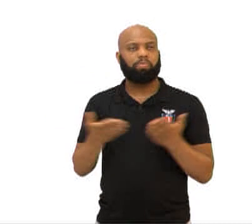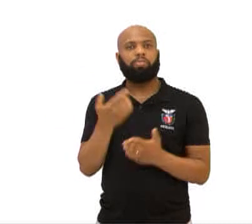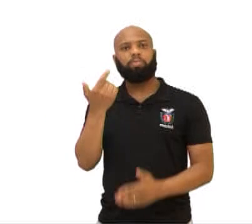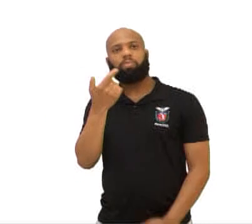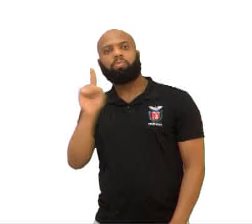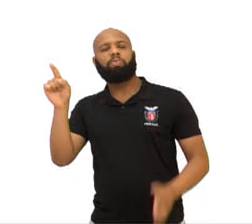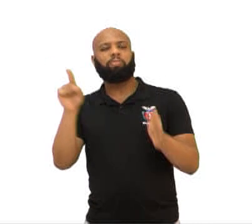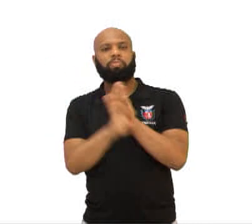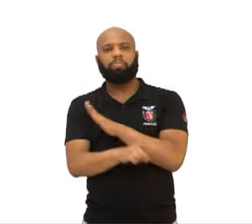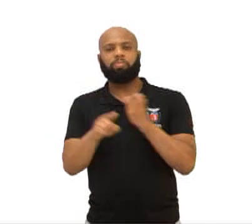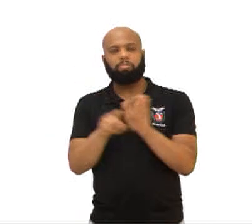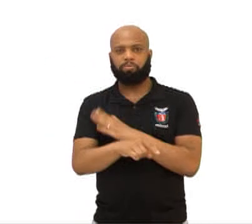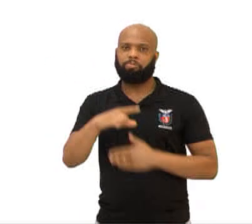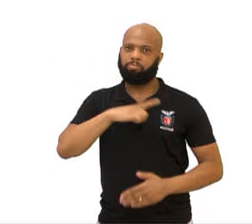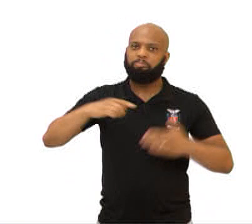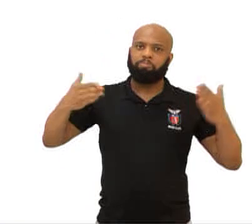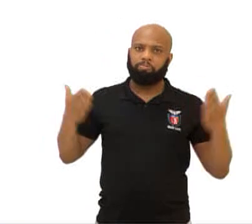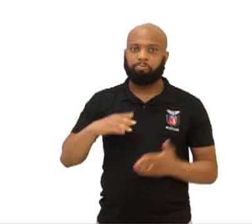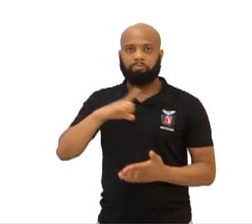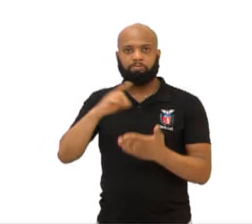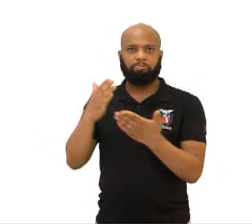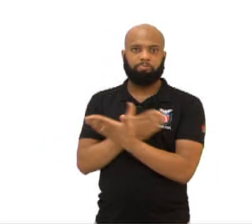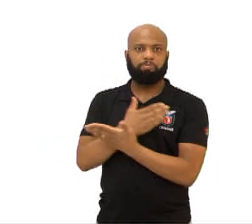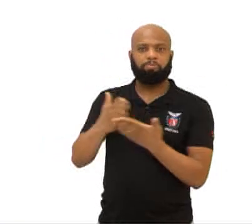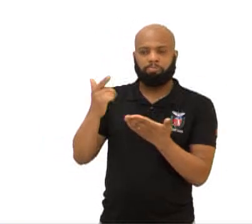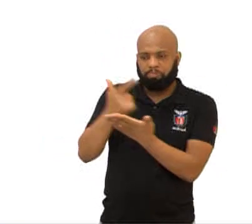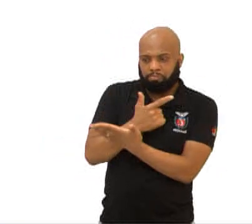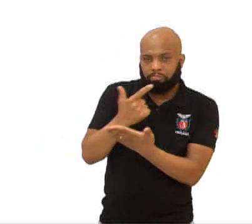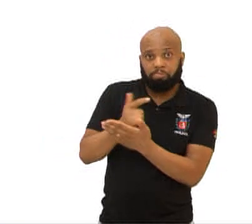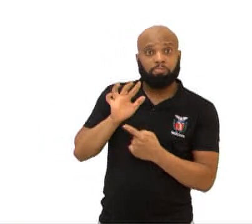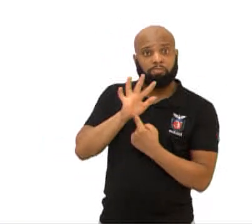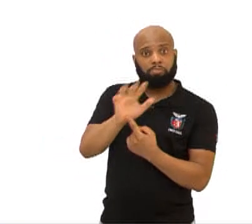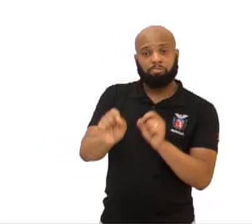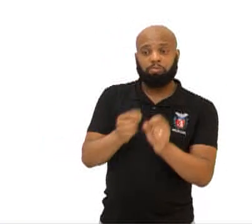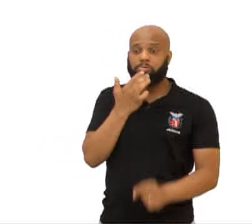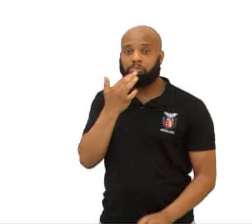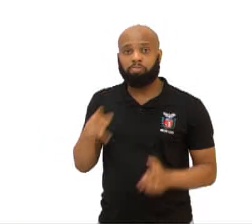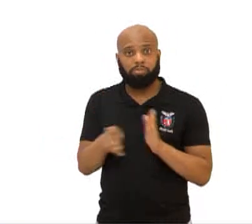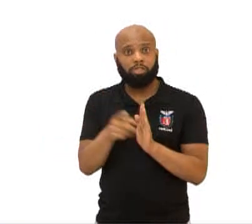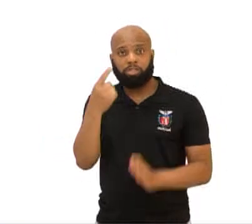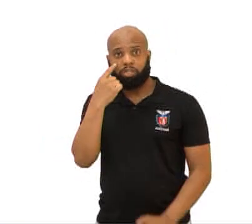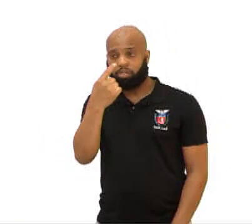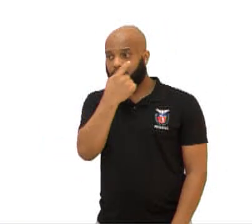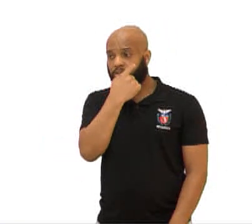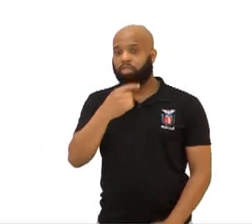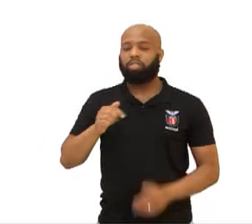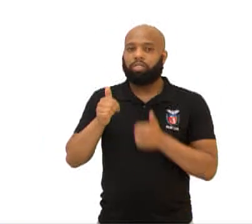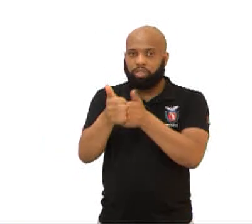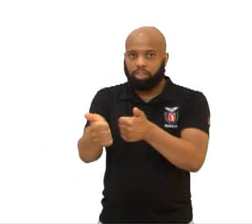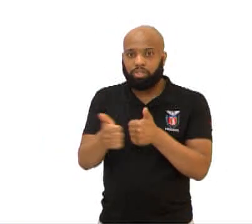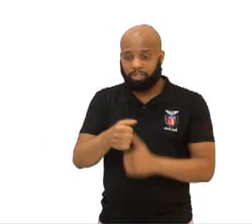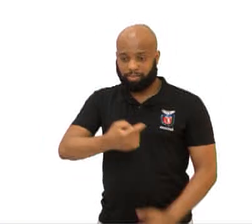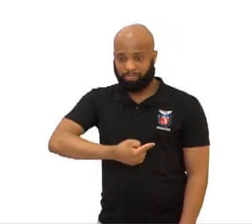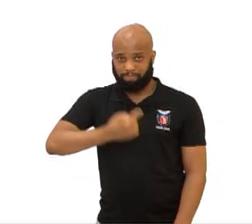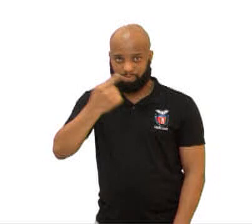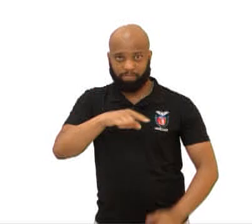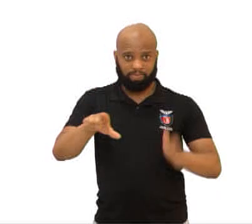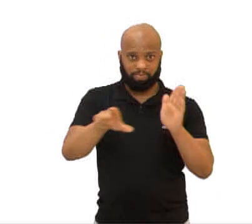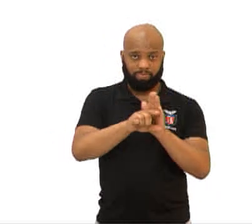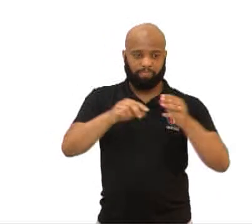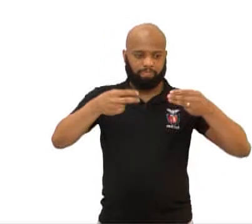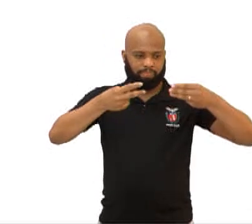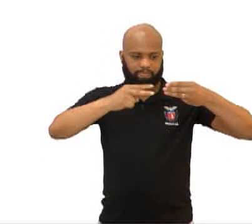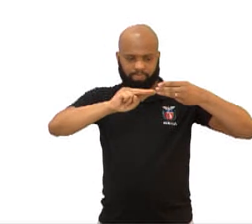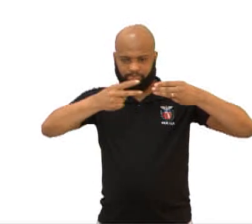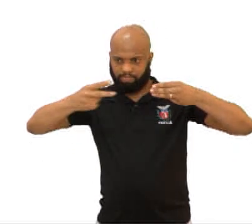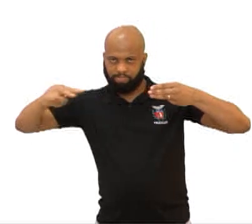nosso último exercício. Algumas literaturas apontam que a cor de olhos é a herança monogênica, seguindo a primeira lei de Mendel, ou seja, só por 2 alelos,